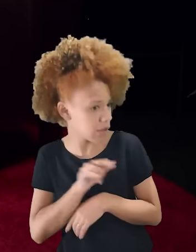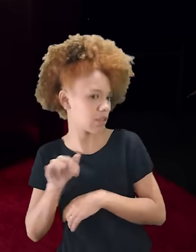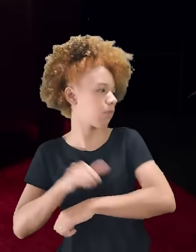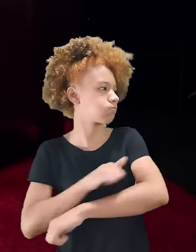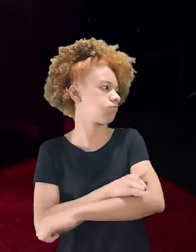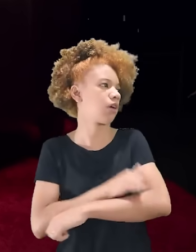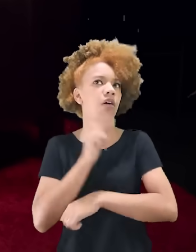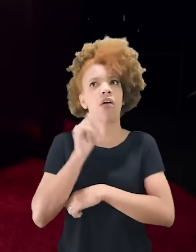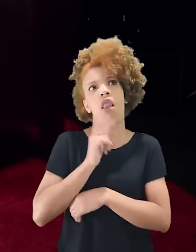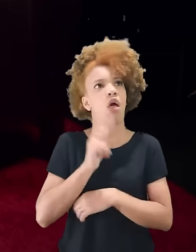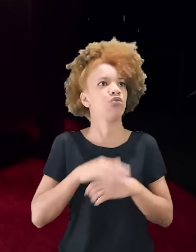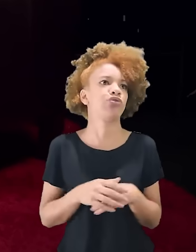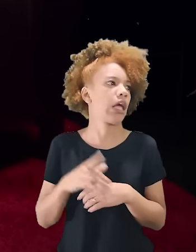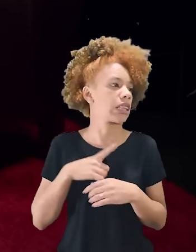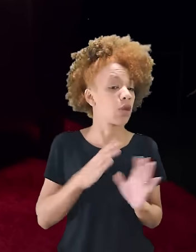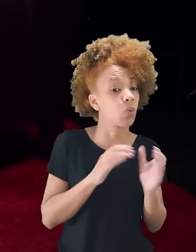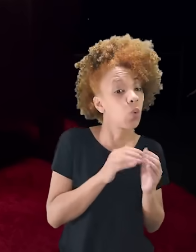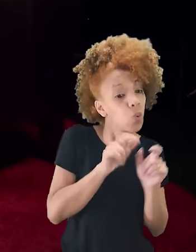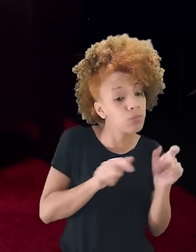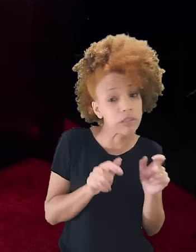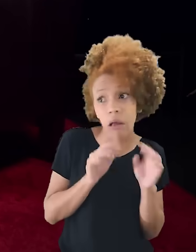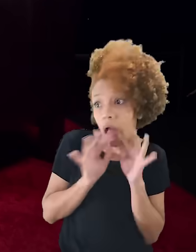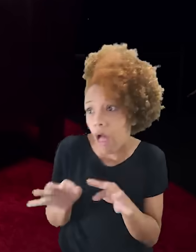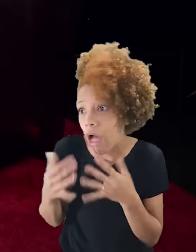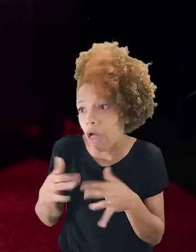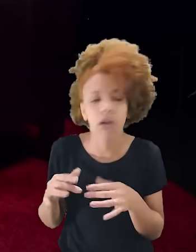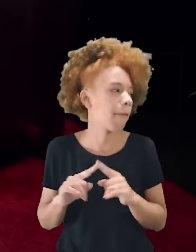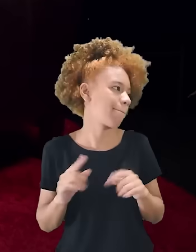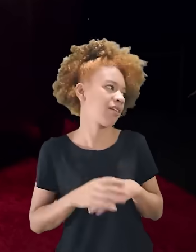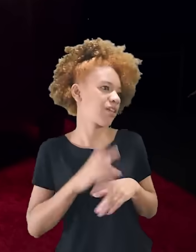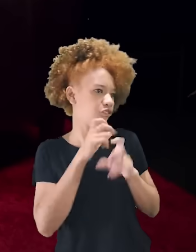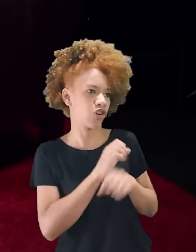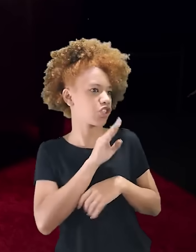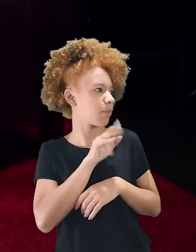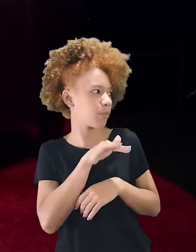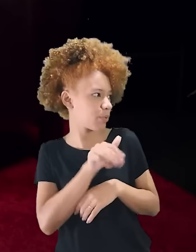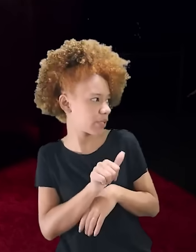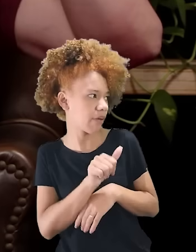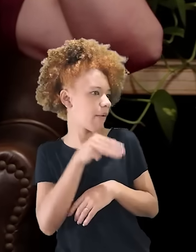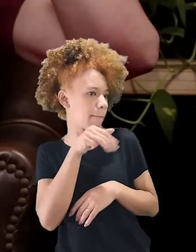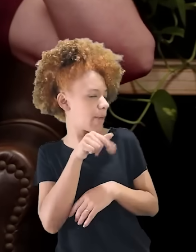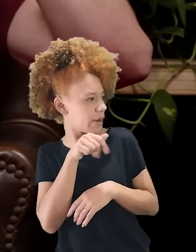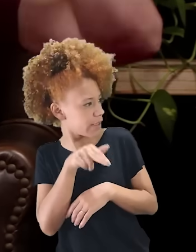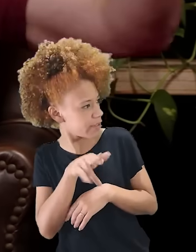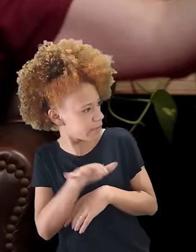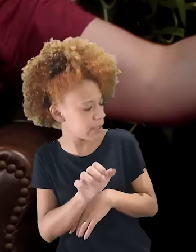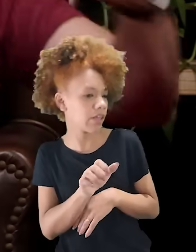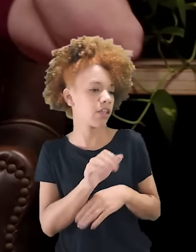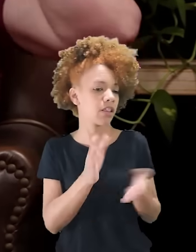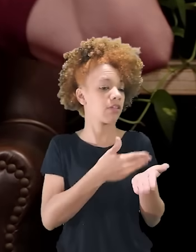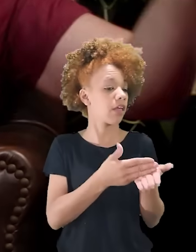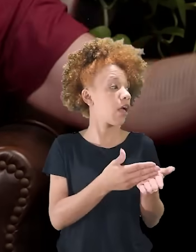engordar óbvio que tem o machismo a galera vai comentar mas não vai ser ser tão forte quanto a Bruna Marquezini engordar que ela tá na capa da do da Boa